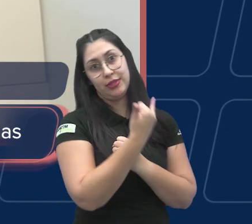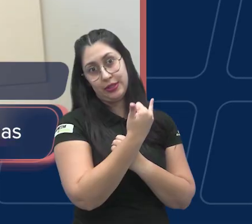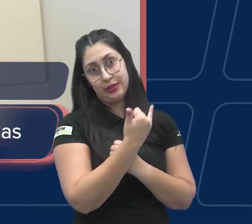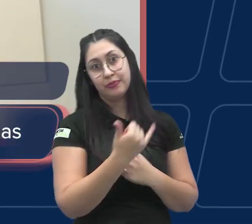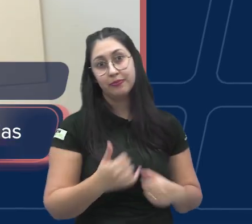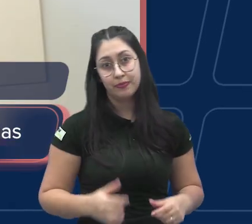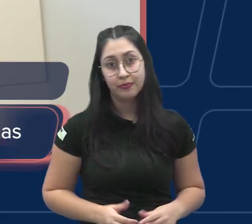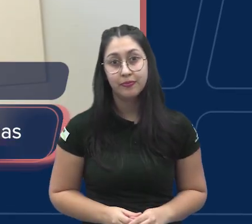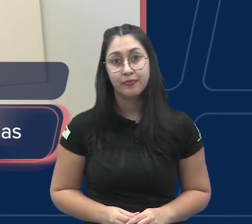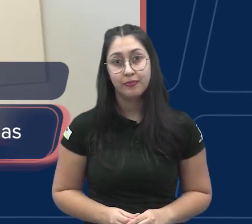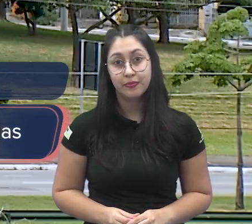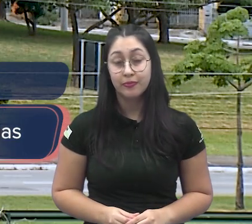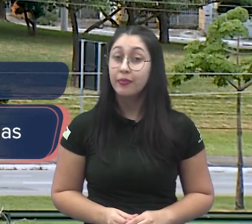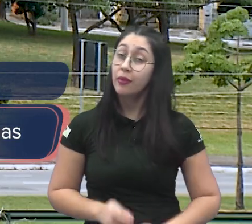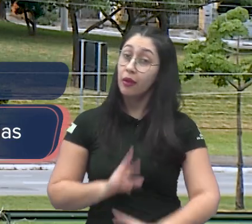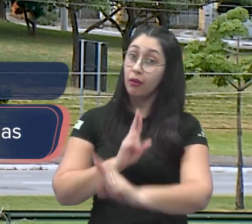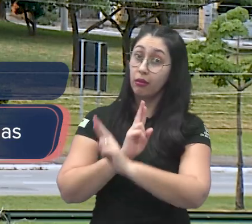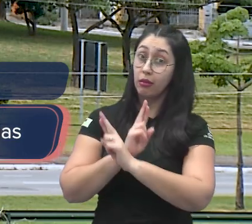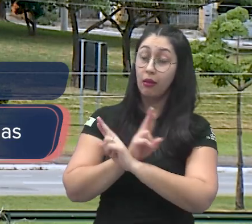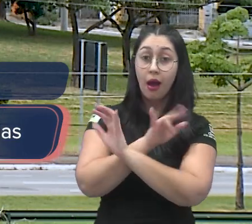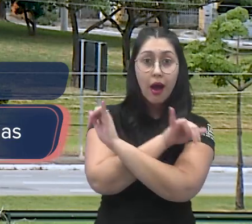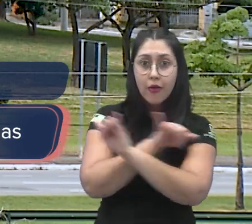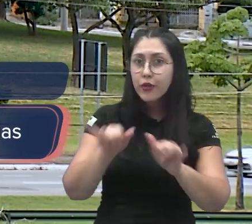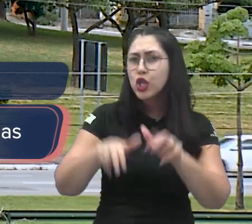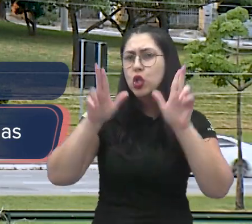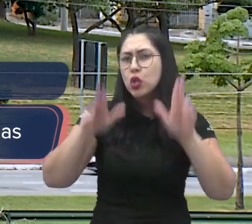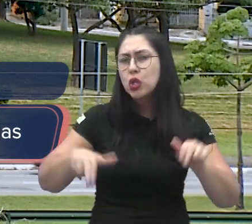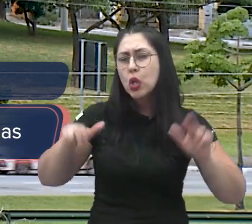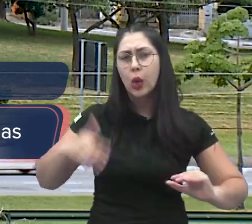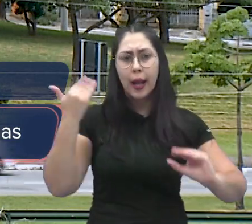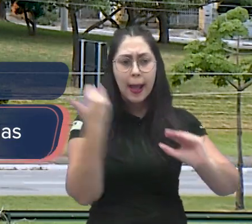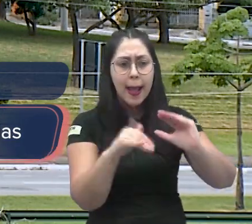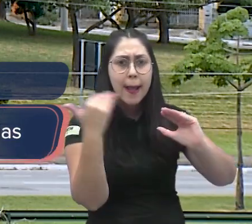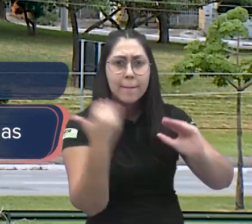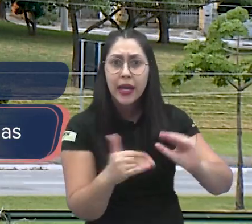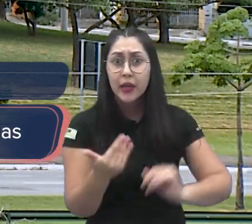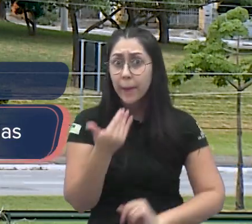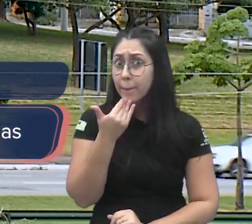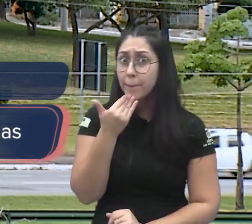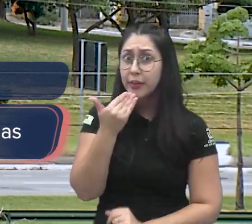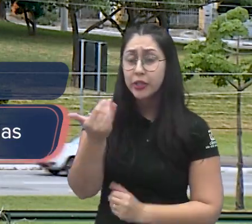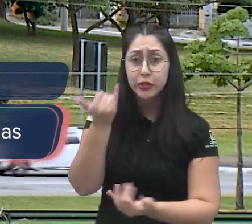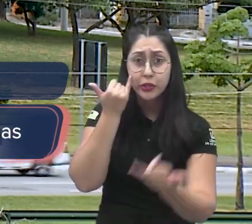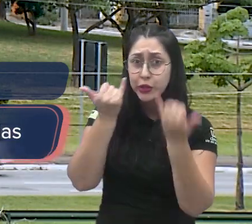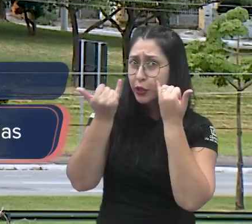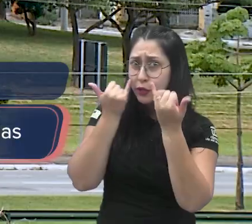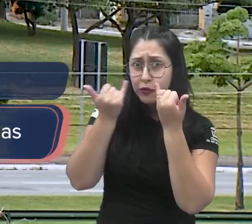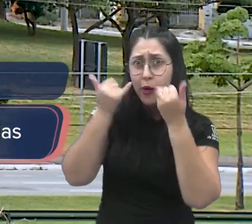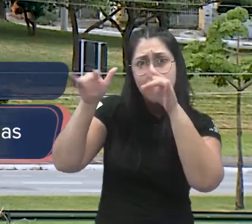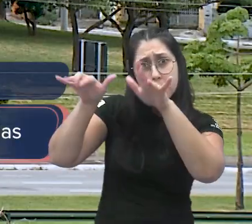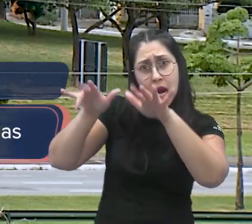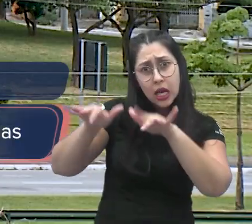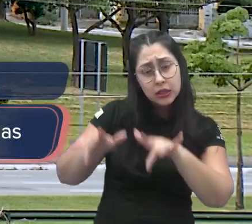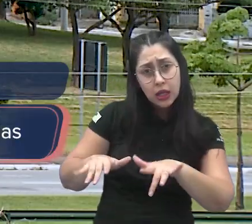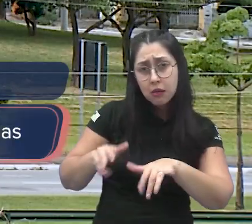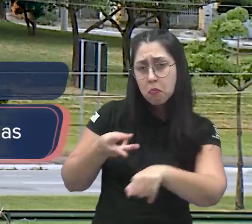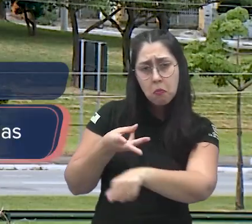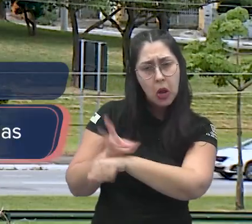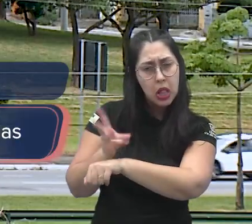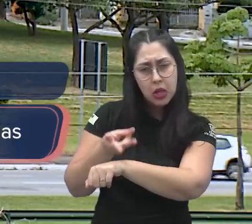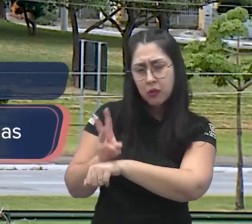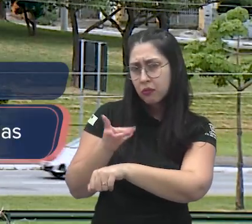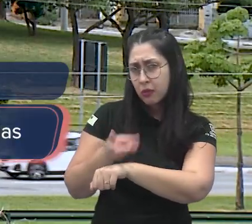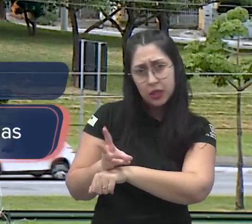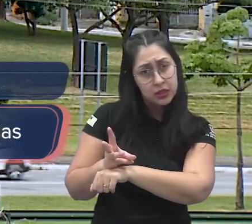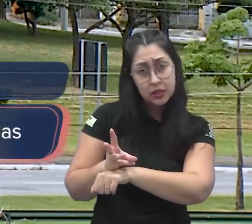acabou infectando sua própria máquina. A Receita Federal afirma que não envia e-mails e nem pedidos de informação dados